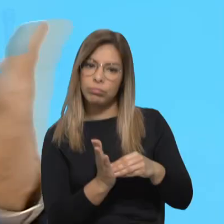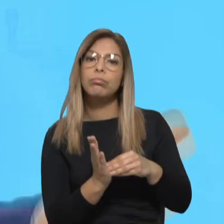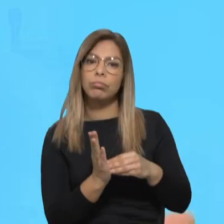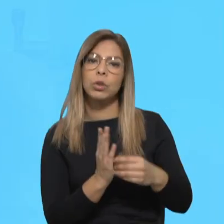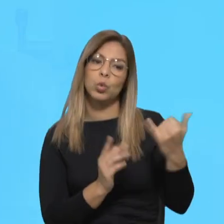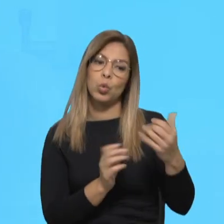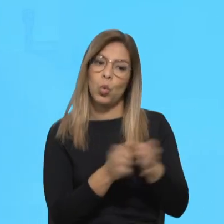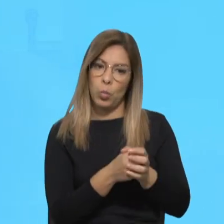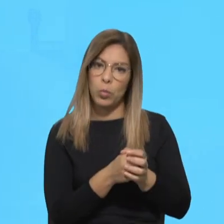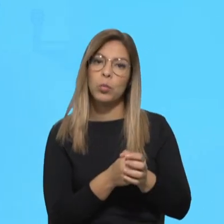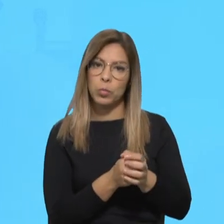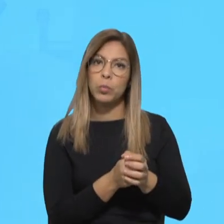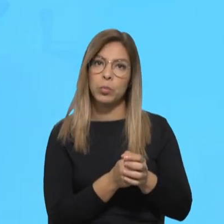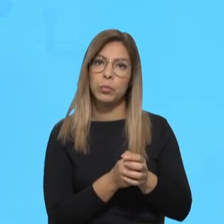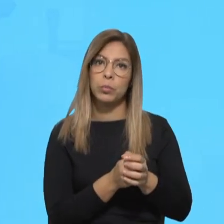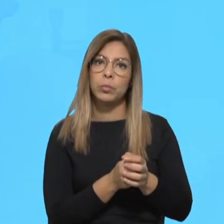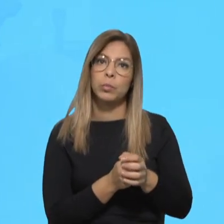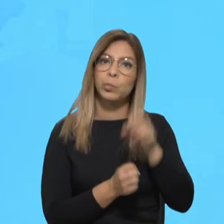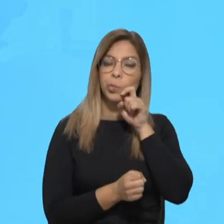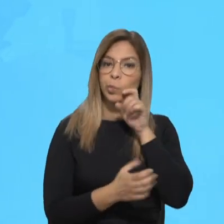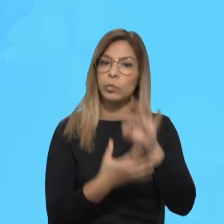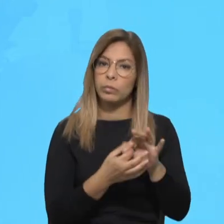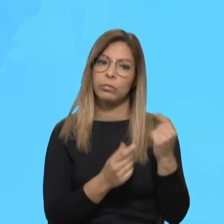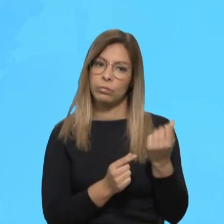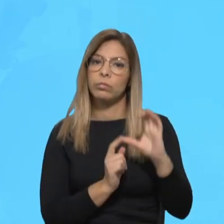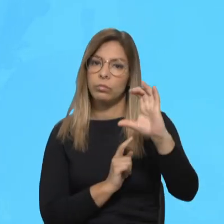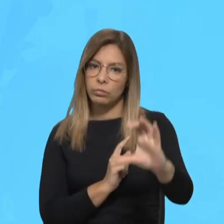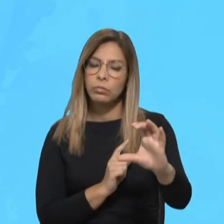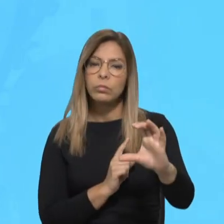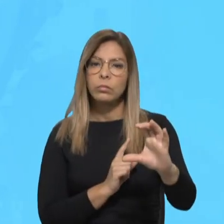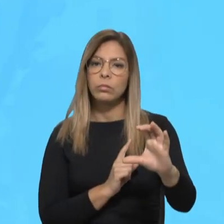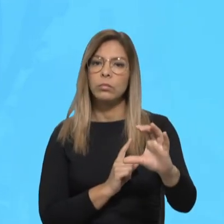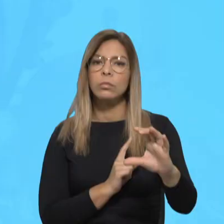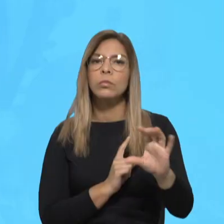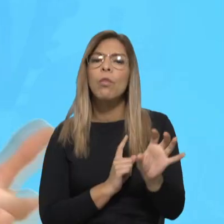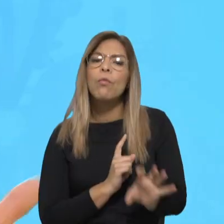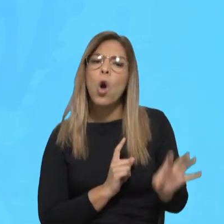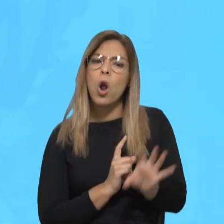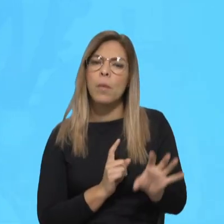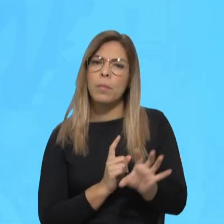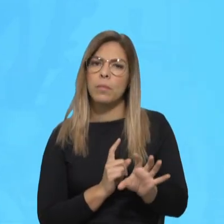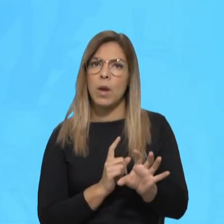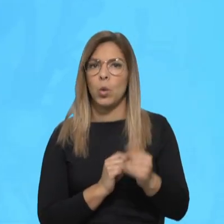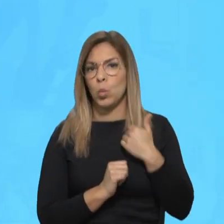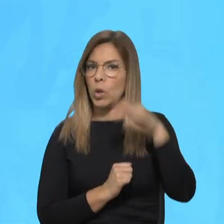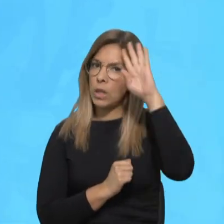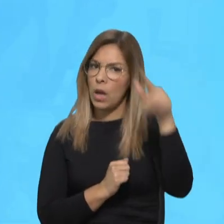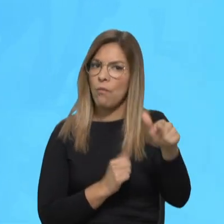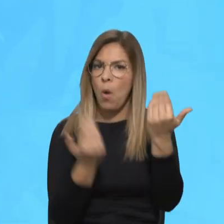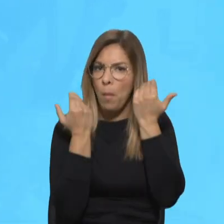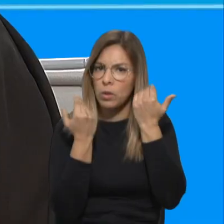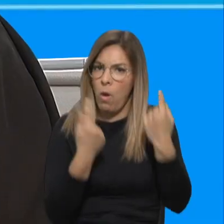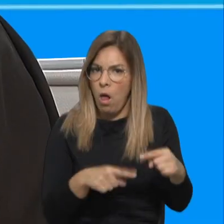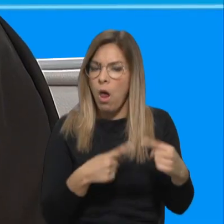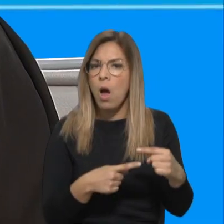referiu que passa para uma segunda comissão da definição dessas compensações. De que forma é que será constituída? Eu sei que essa informação já está,